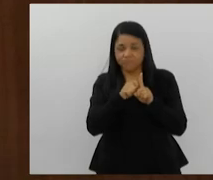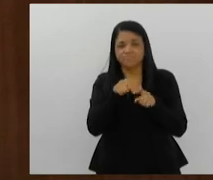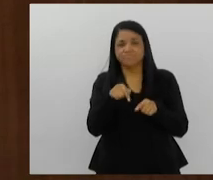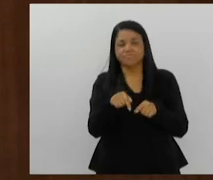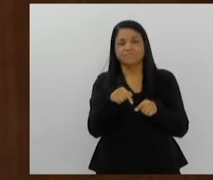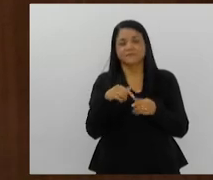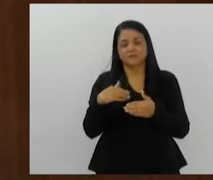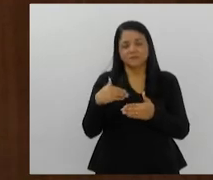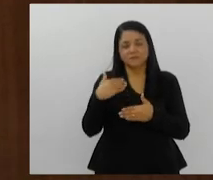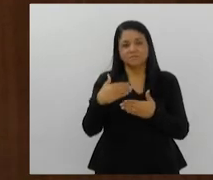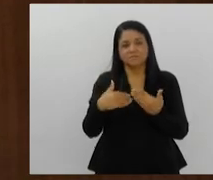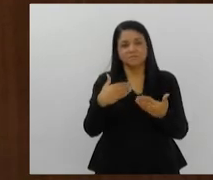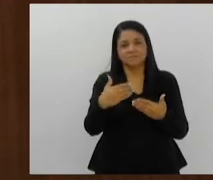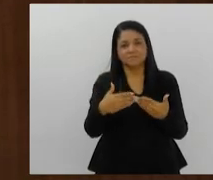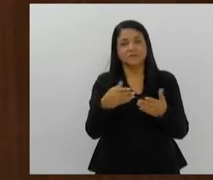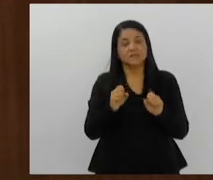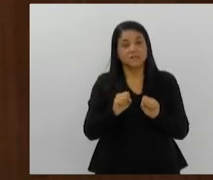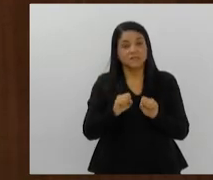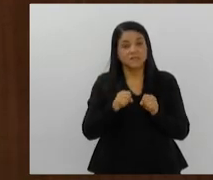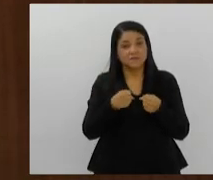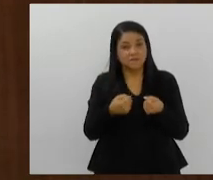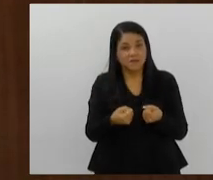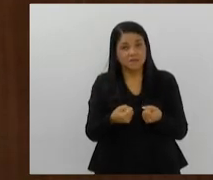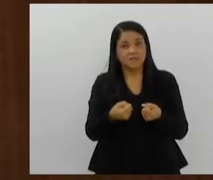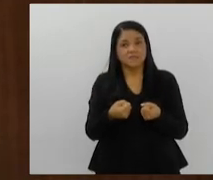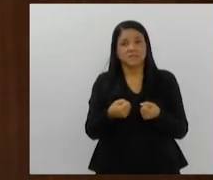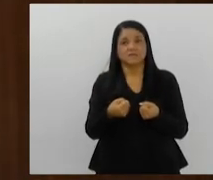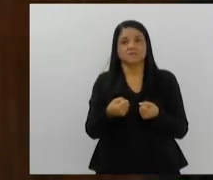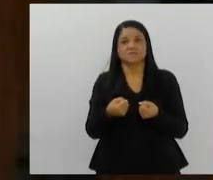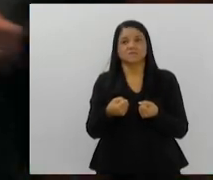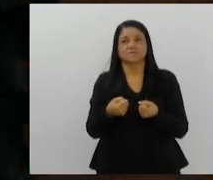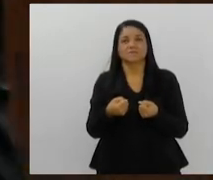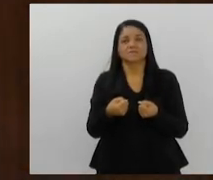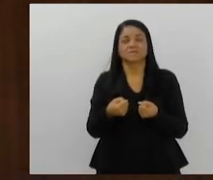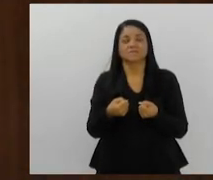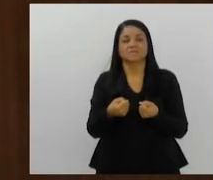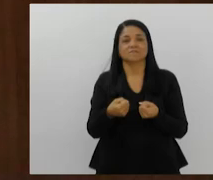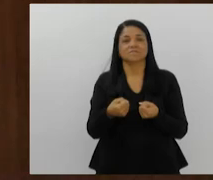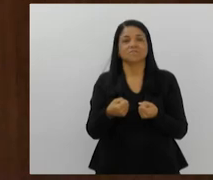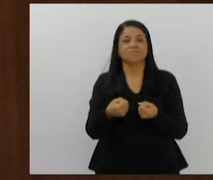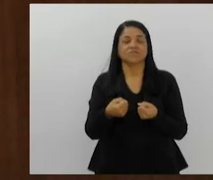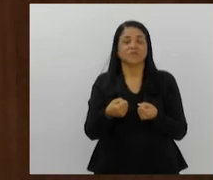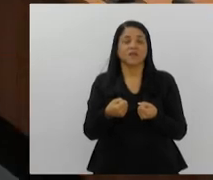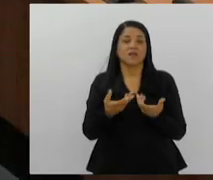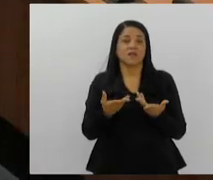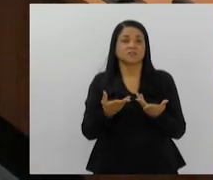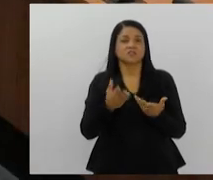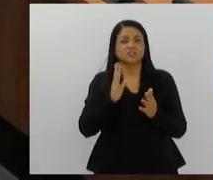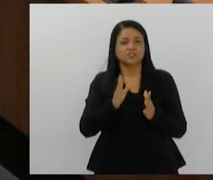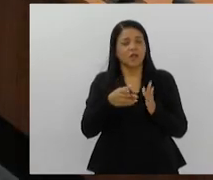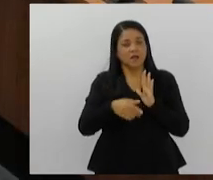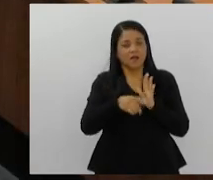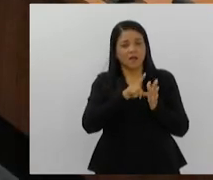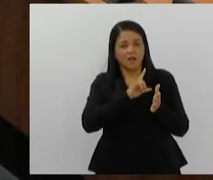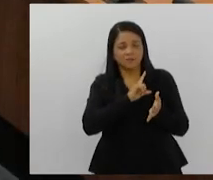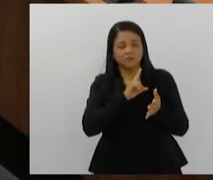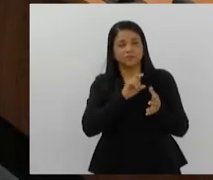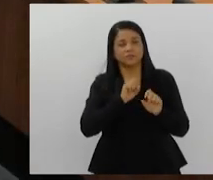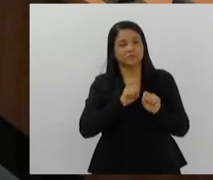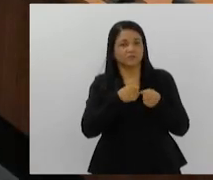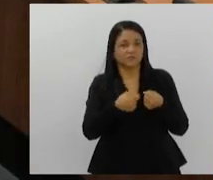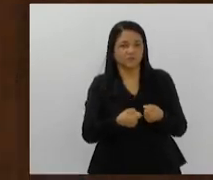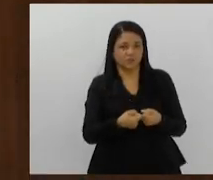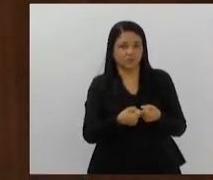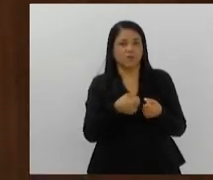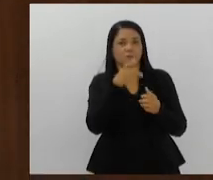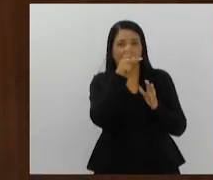meses, até uma defesa da própria autora, que não legislava em causa própria, porque já fazia a defesa do projeto e da